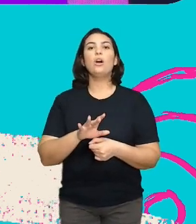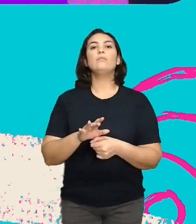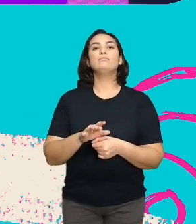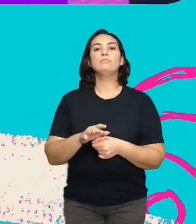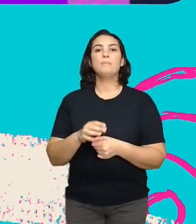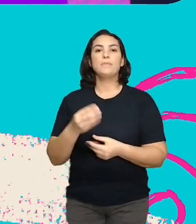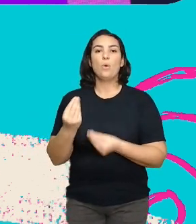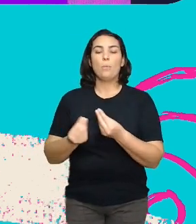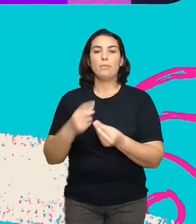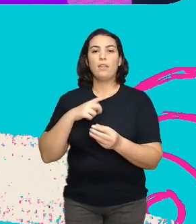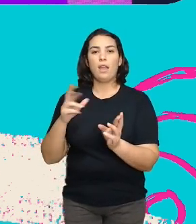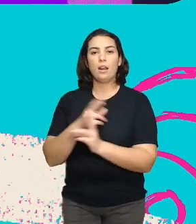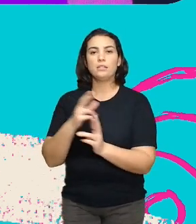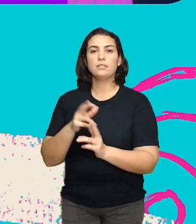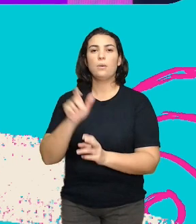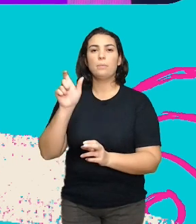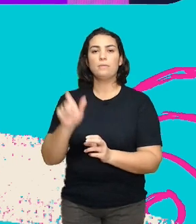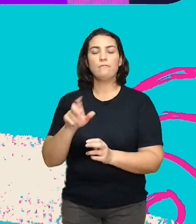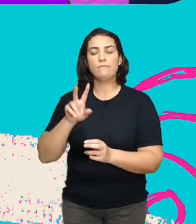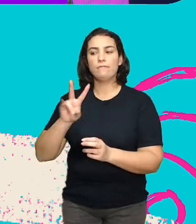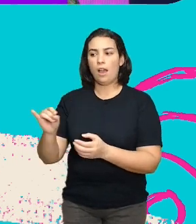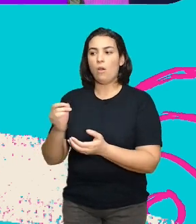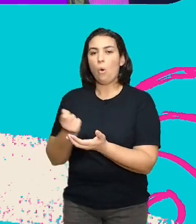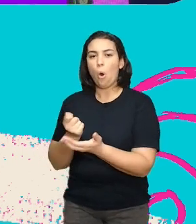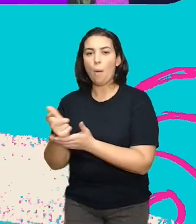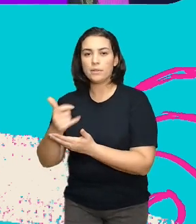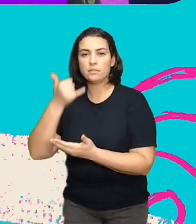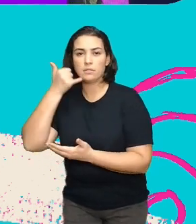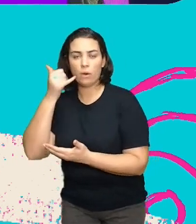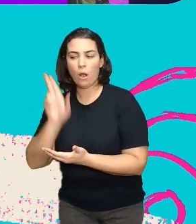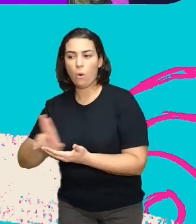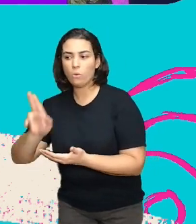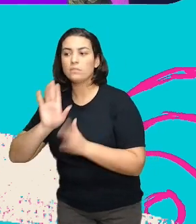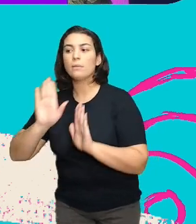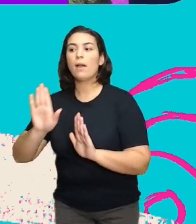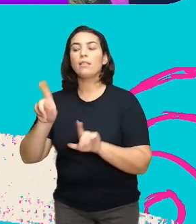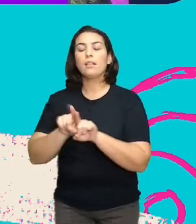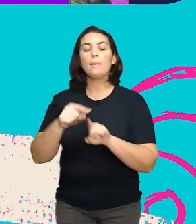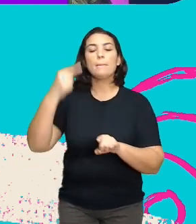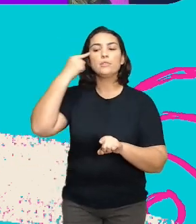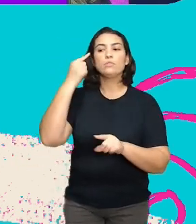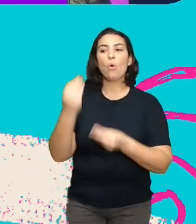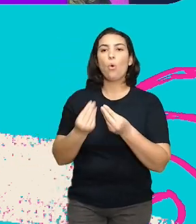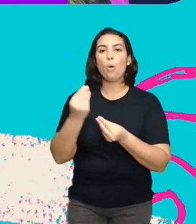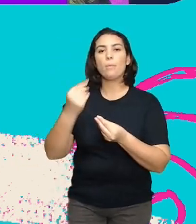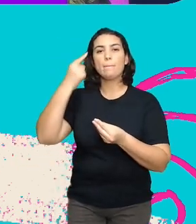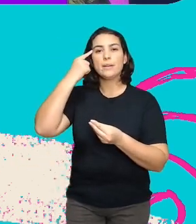celular, mas como alguém que explora aquela tecnologia, que consegue pensar para além dela.